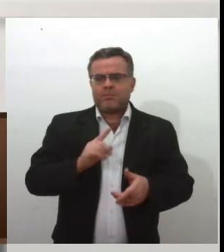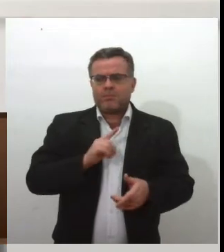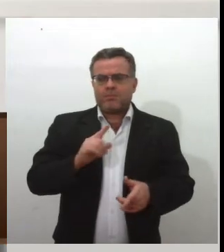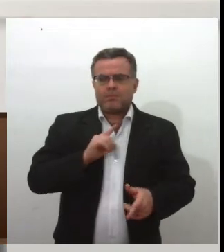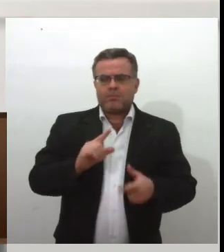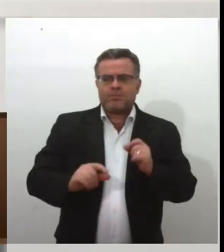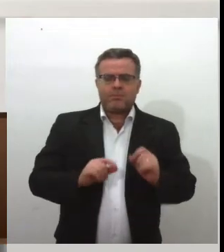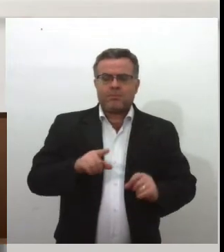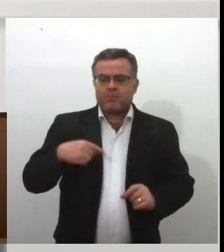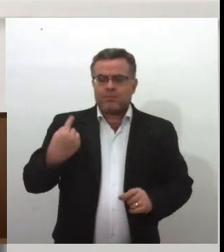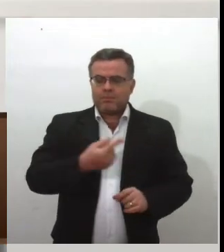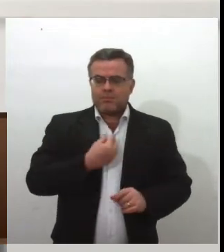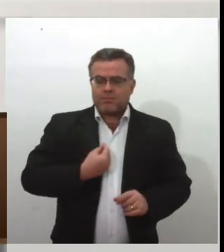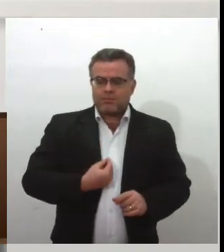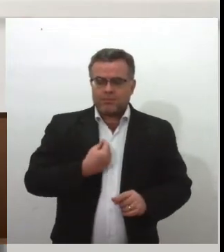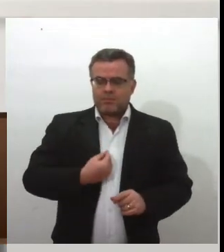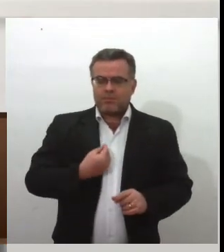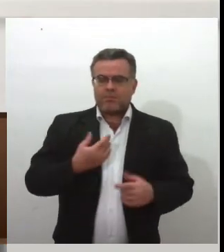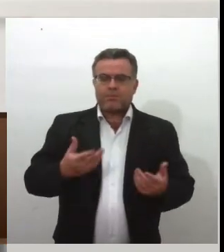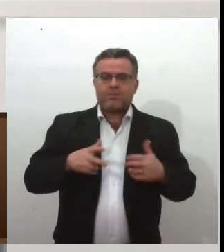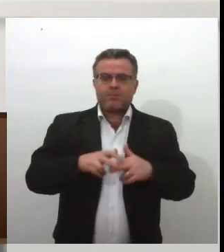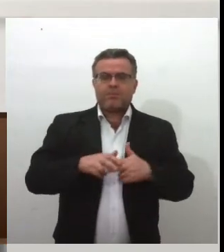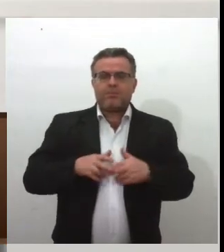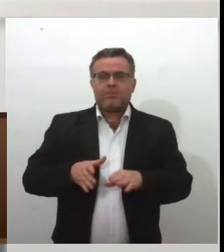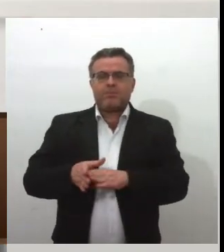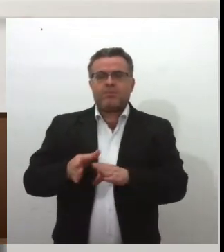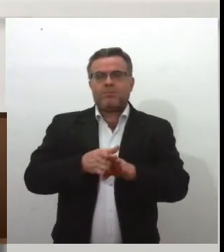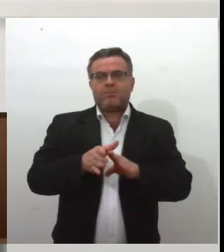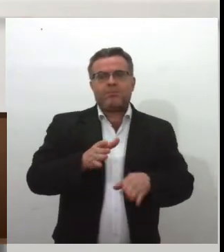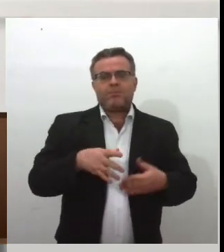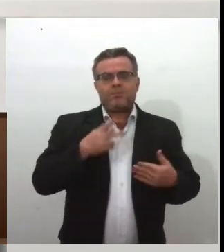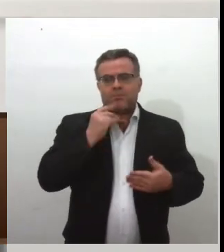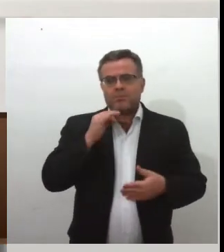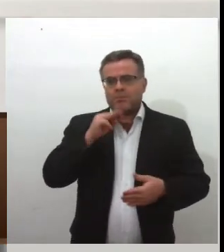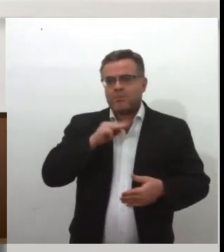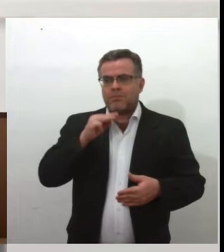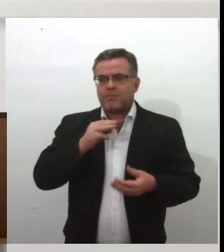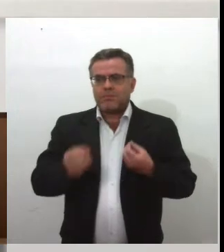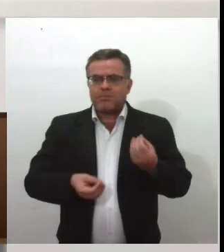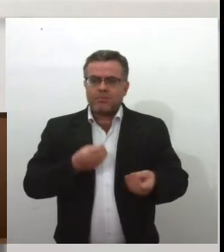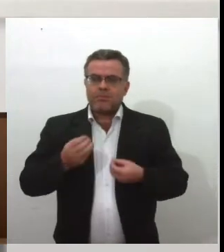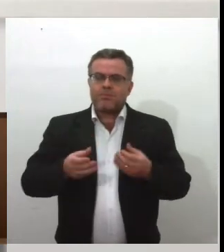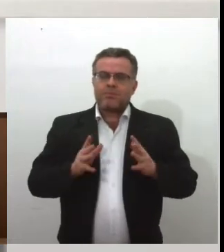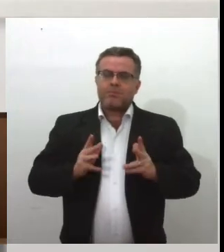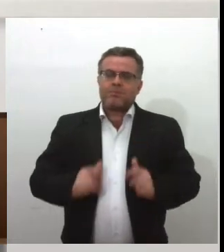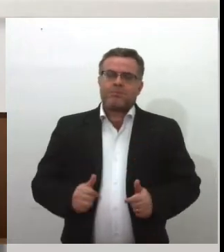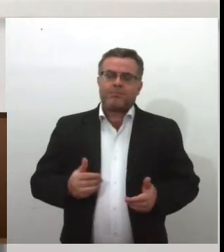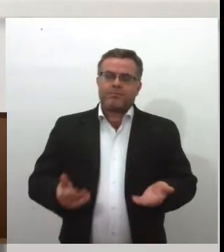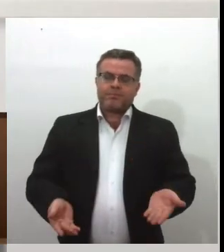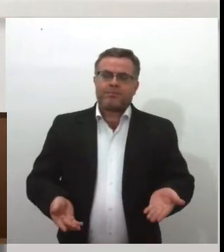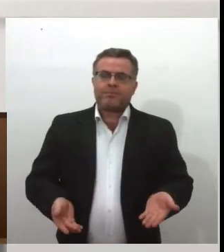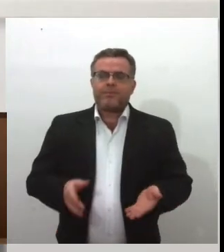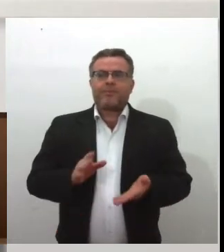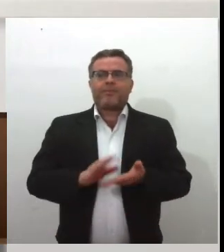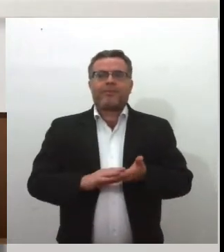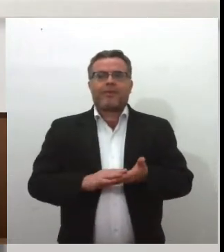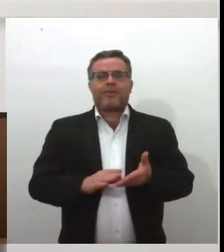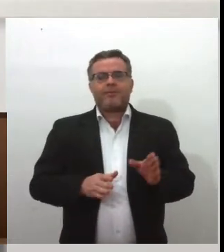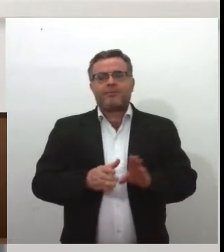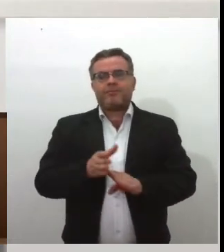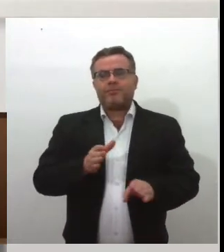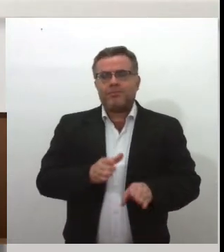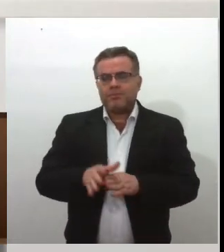nossa realidade. Então, essa orientação do pai e da mãe com relação à higiene íntima, né, do prepúcio,